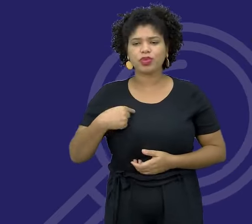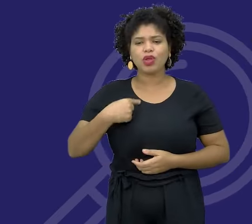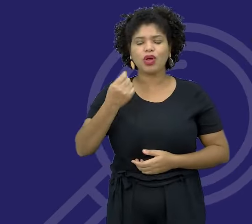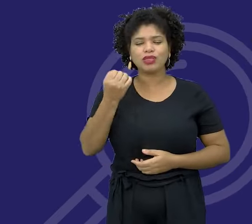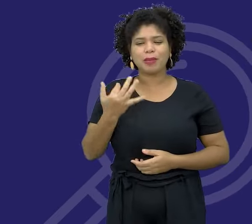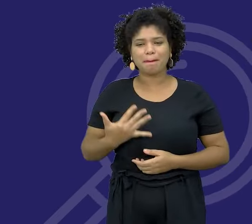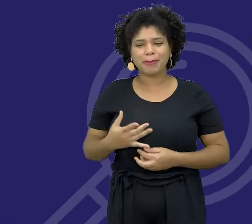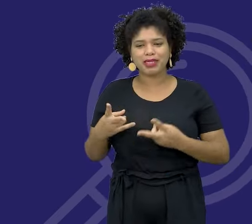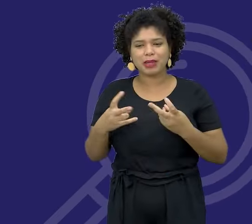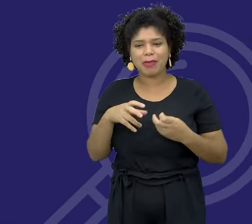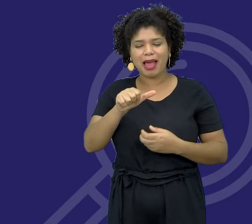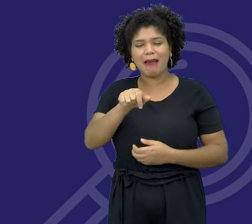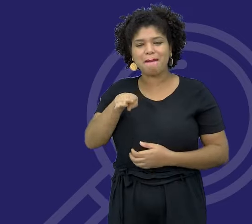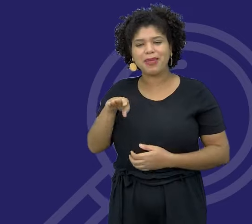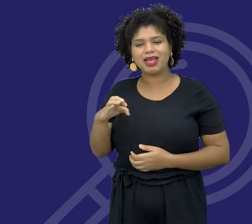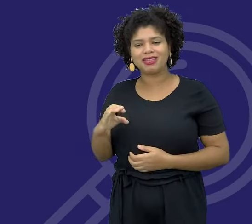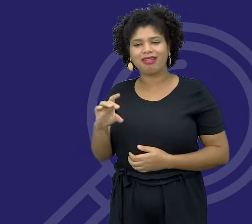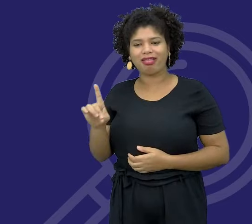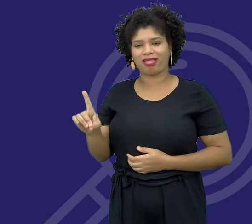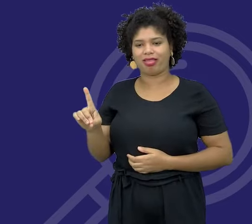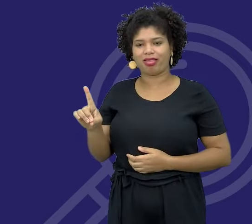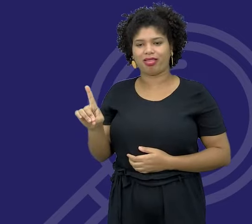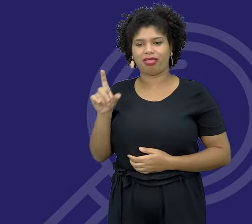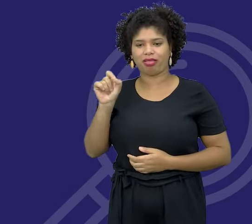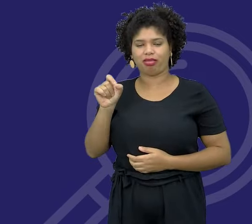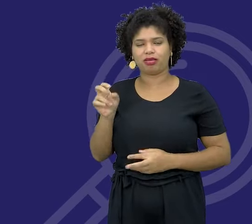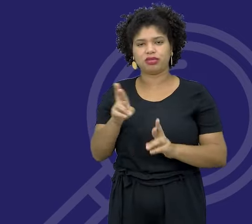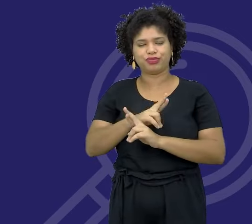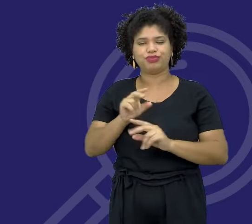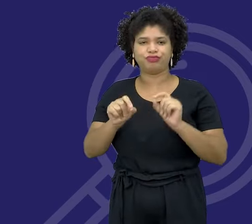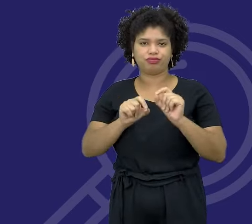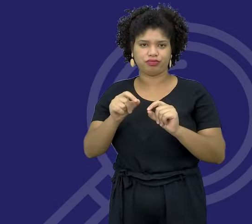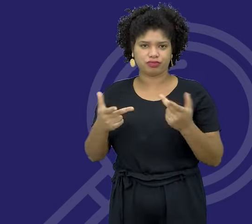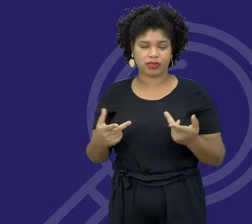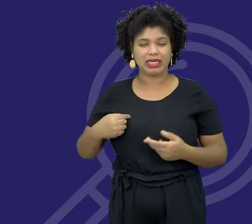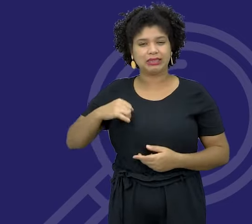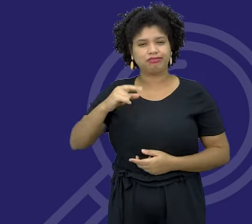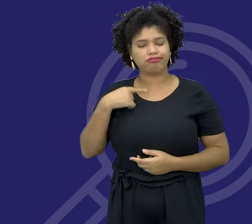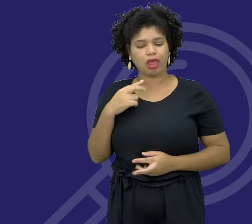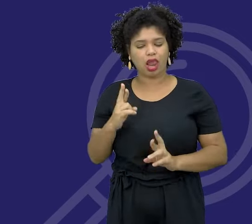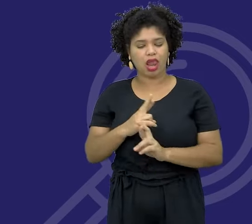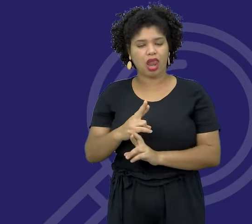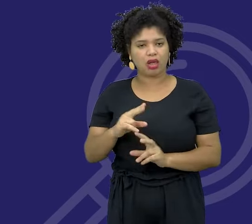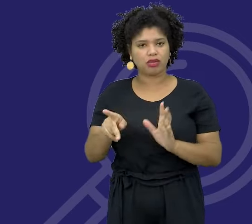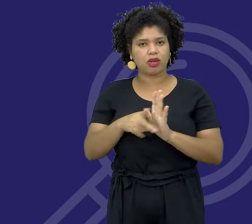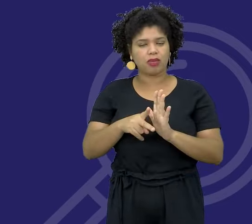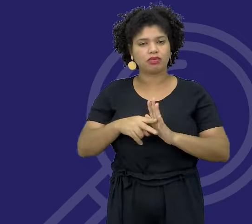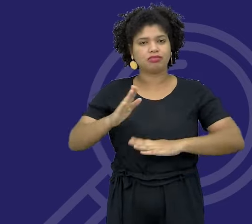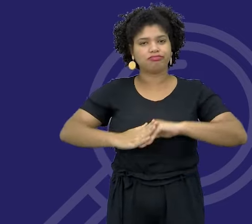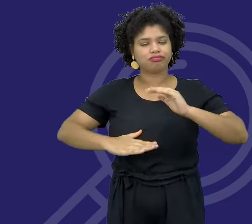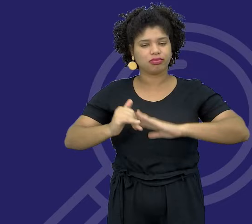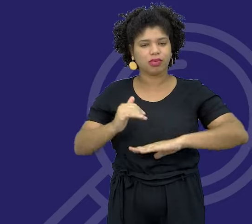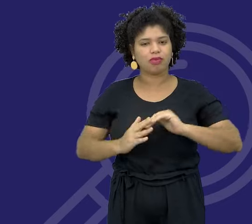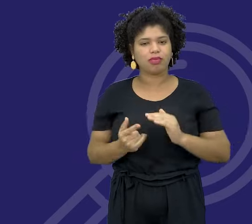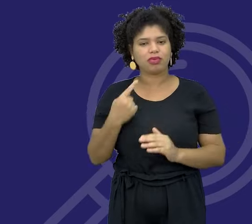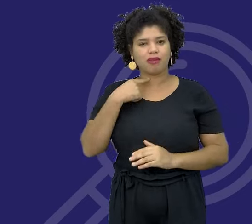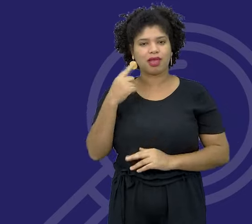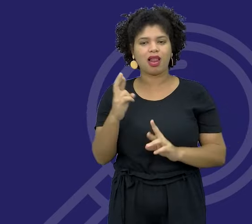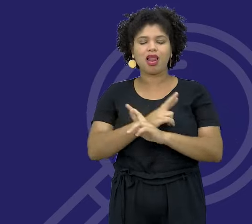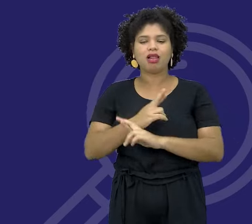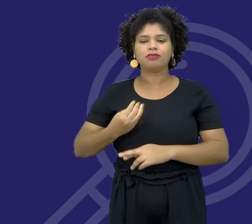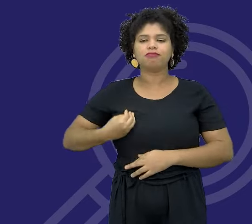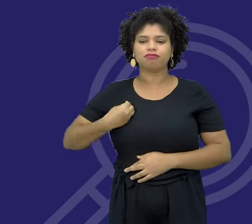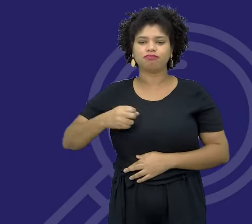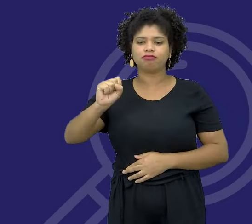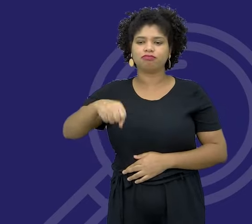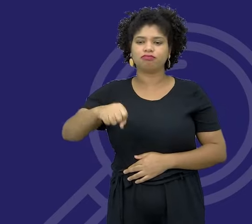A, B, C ou D, né, está envolvida. E se a gente fazer uma correlação com a habilidade, né, ela está bem correlacionada